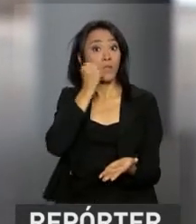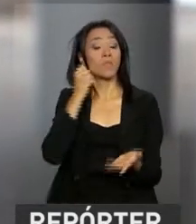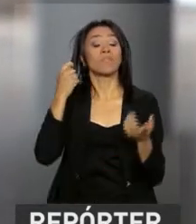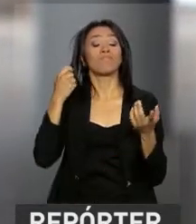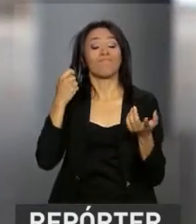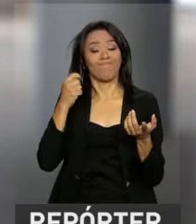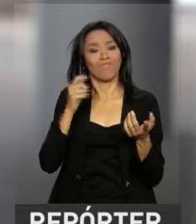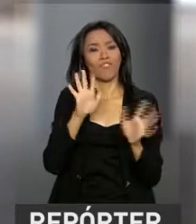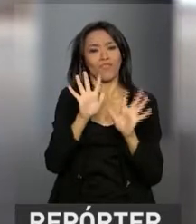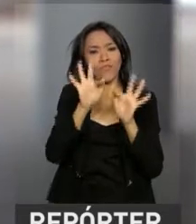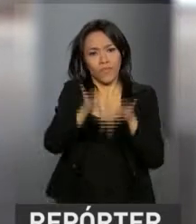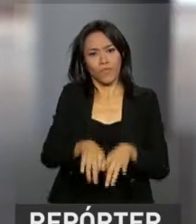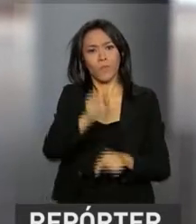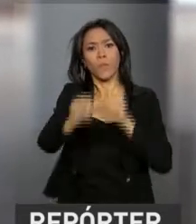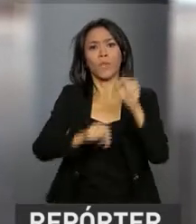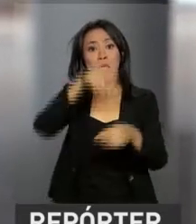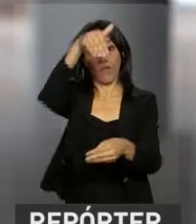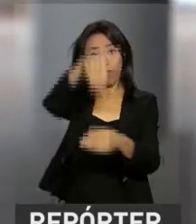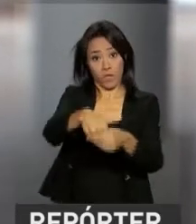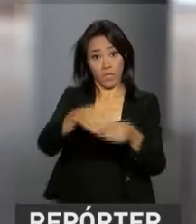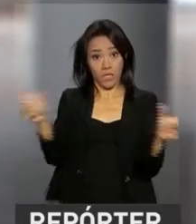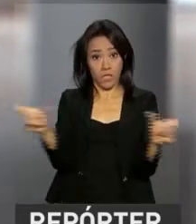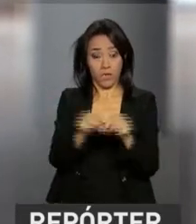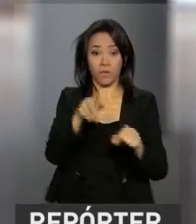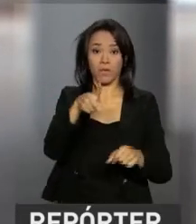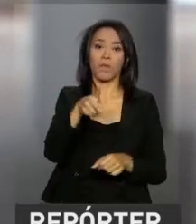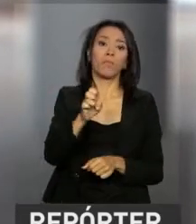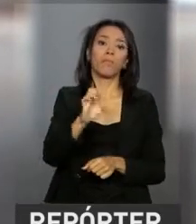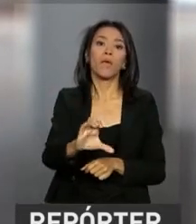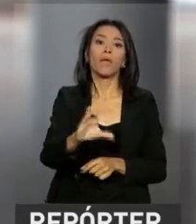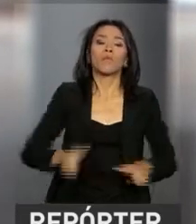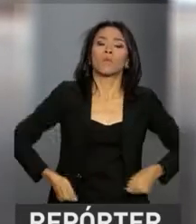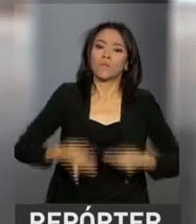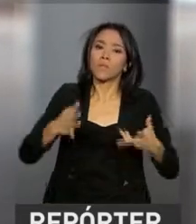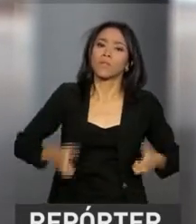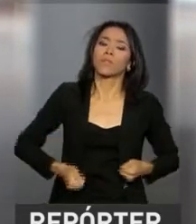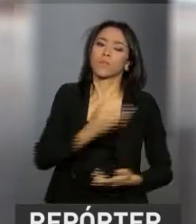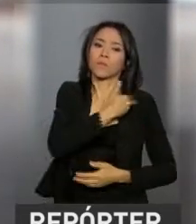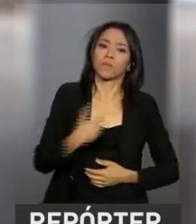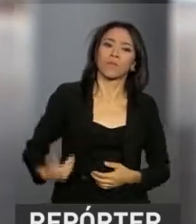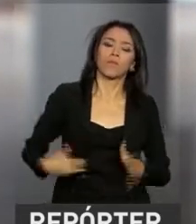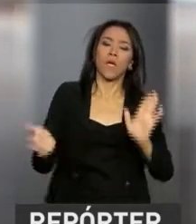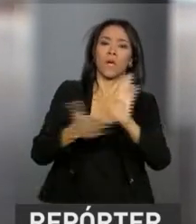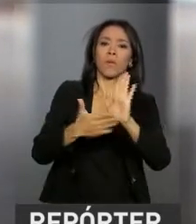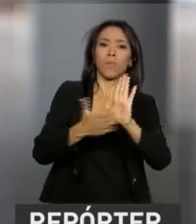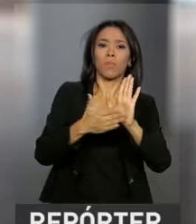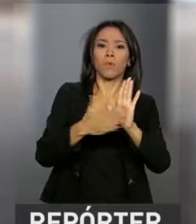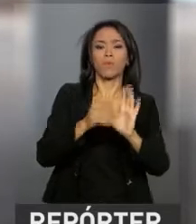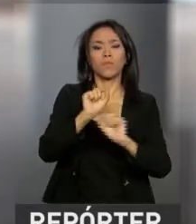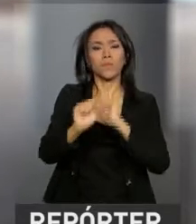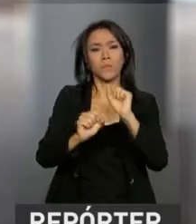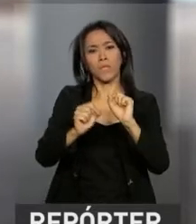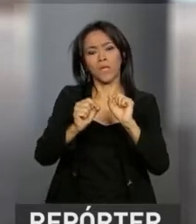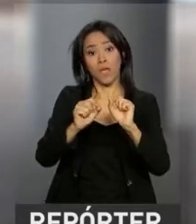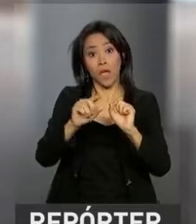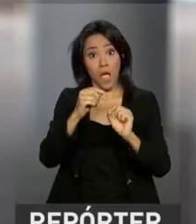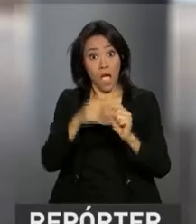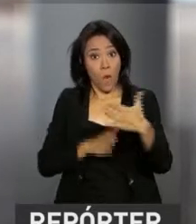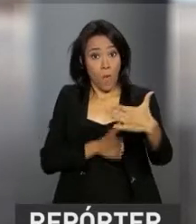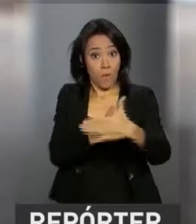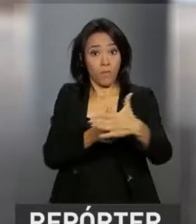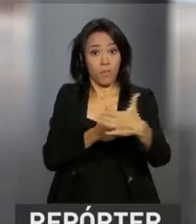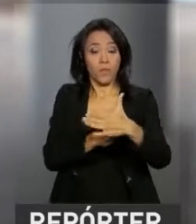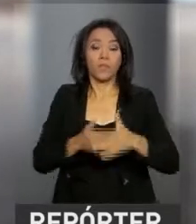concluir a votação da PEC do teto dos gastos. A proposta de emenda à Constituição limita o aumento